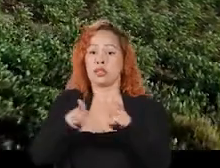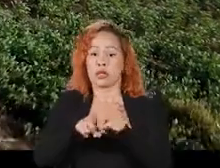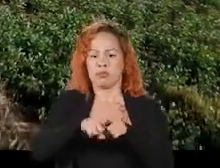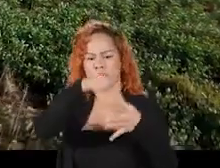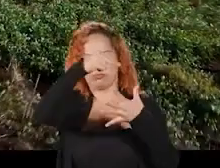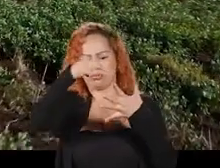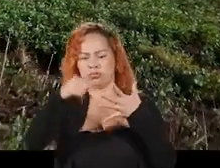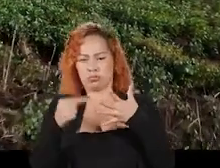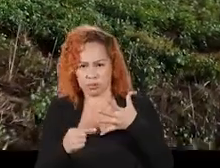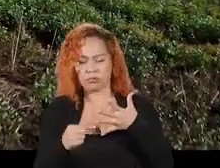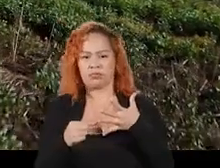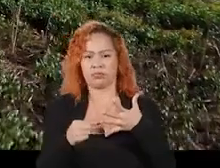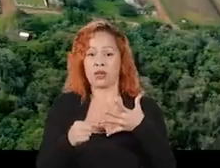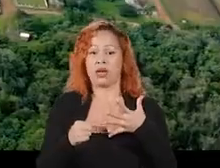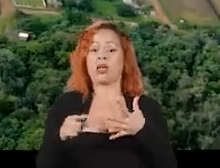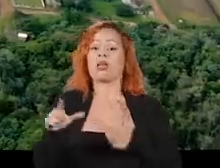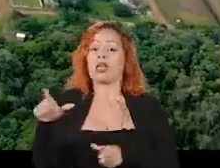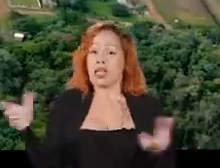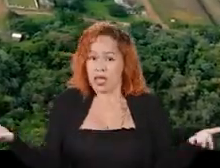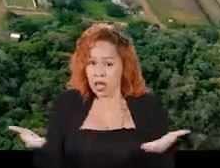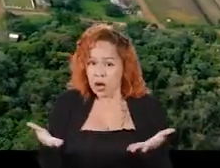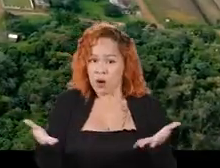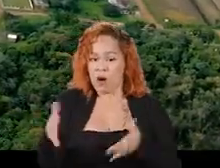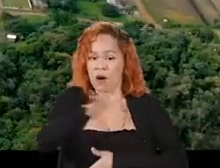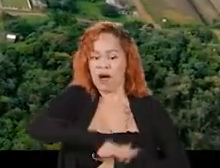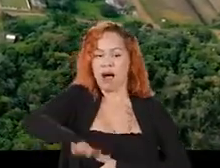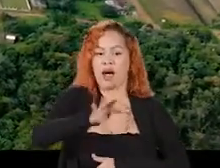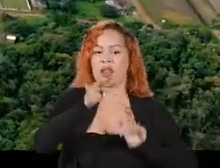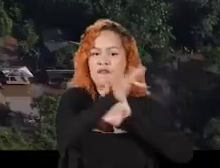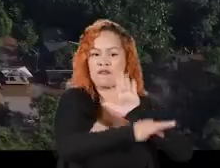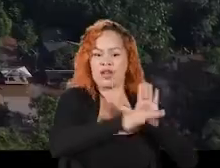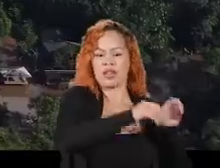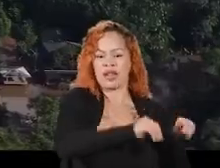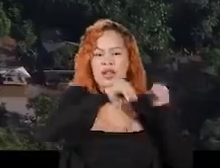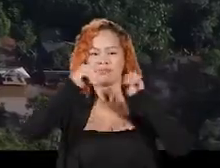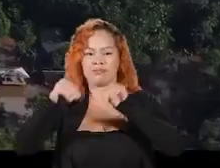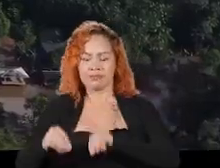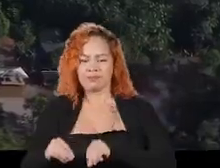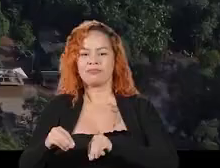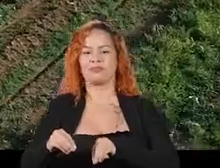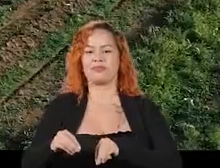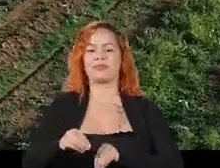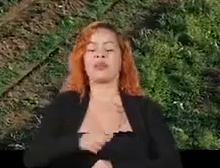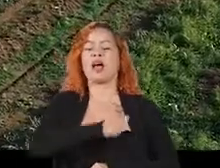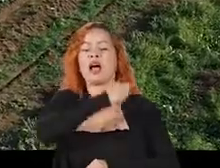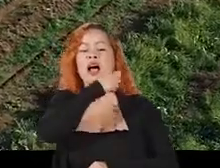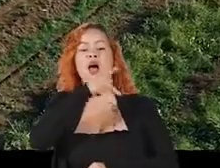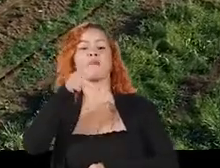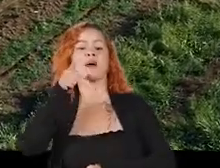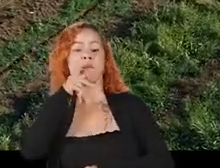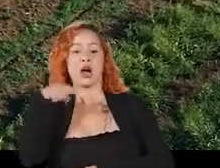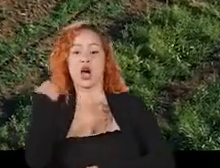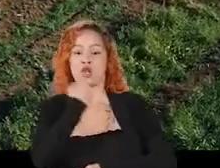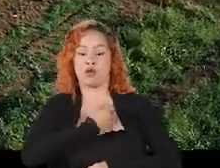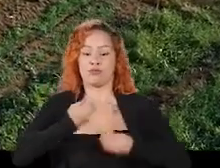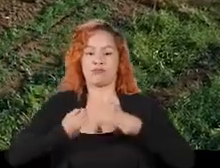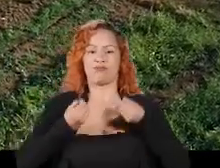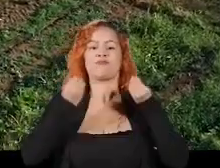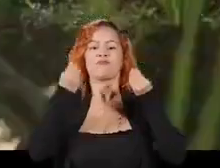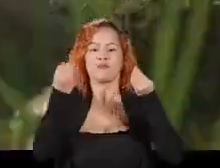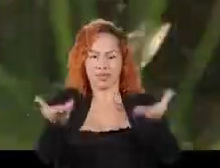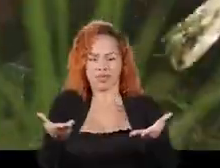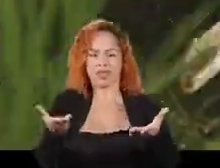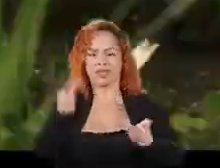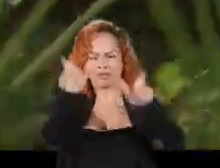o agronegócio. E agora, as terras da União estão sendo repassadas para o Estado. E nós passaremos essas